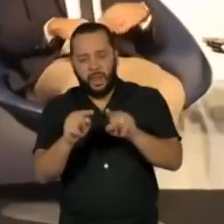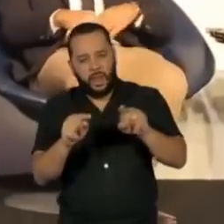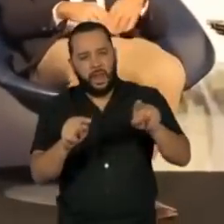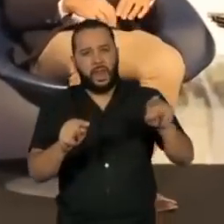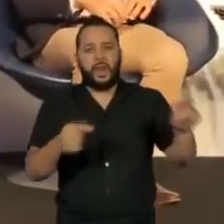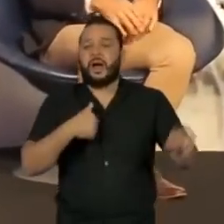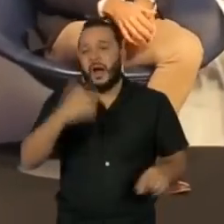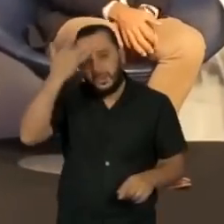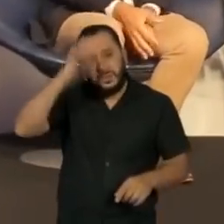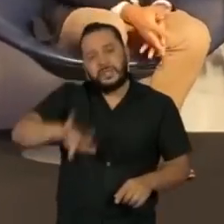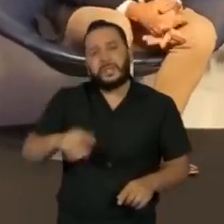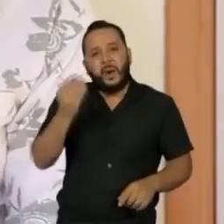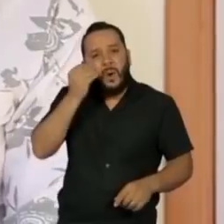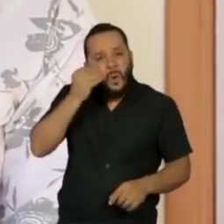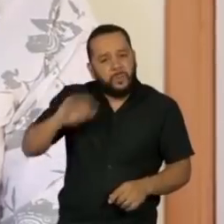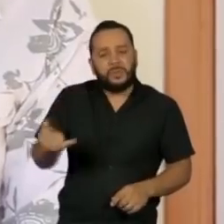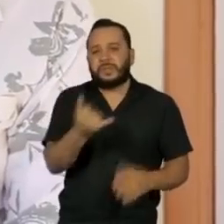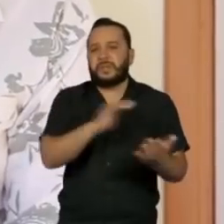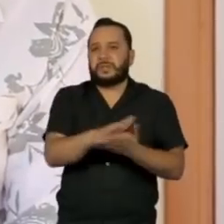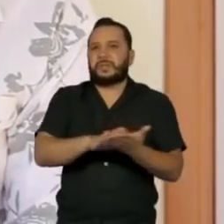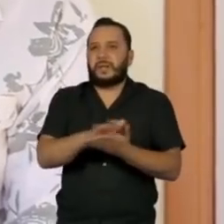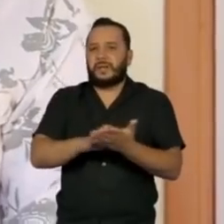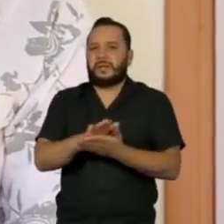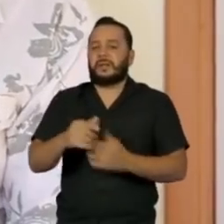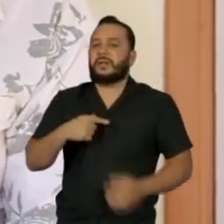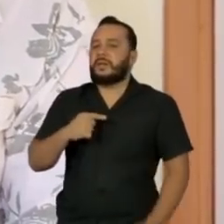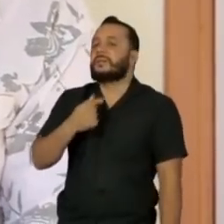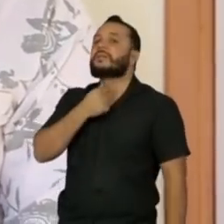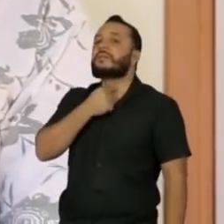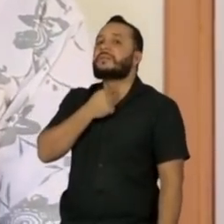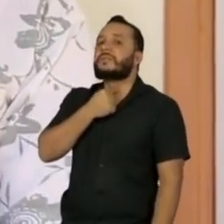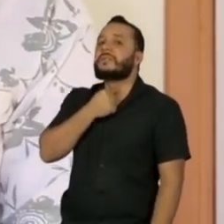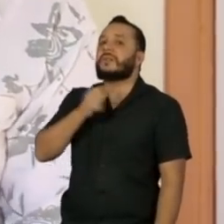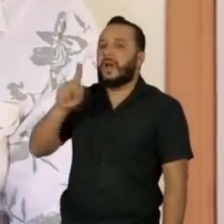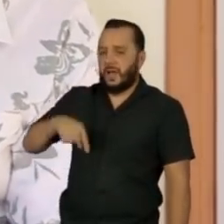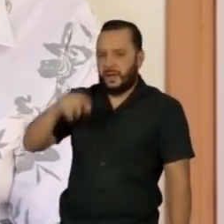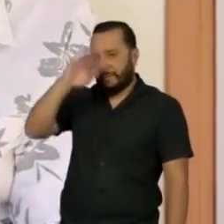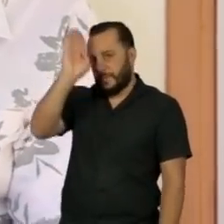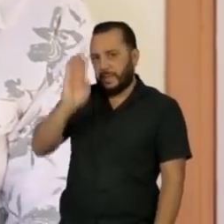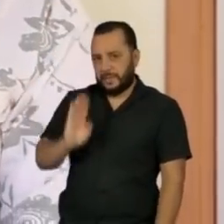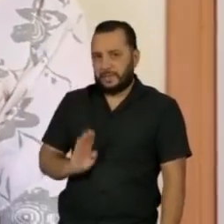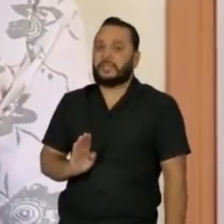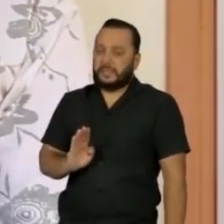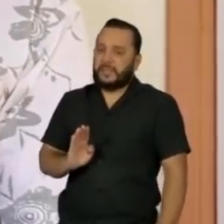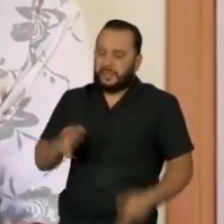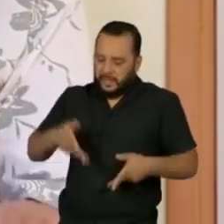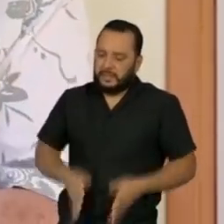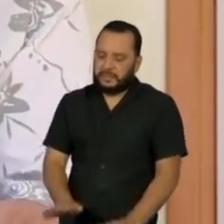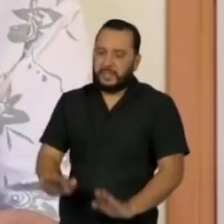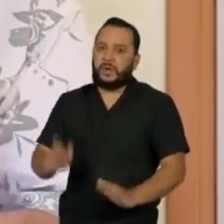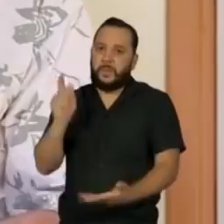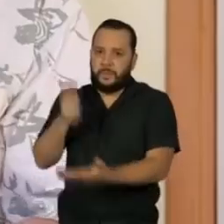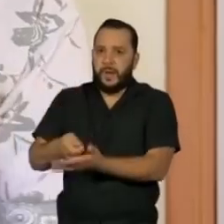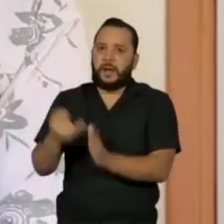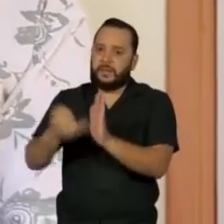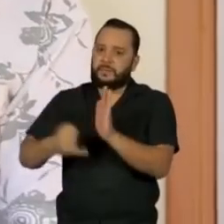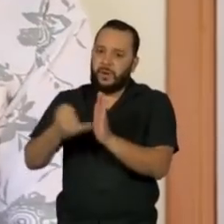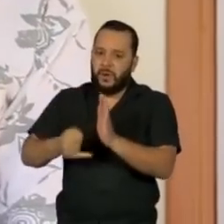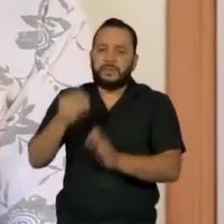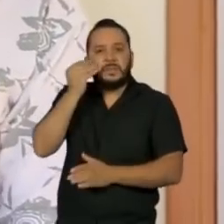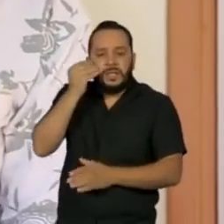não dá oportunidade também. A travesti é uma brasileira que paga impostos, que tenta